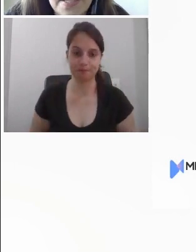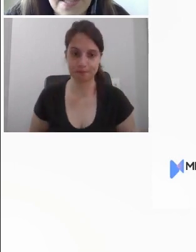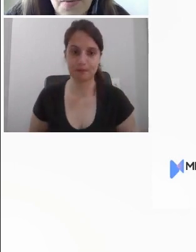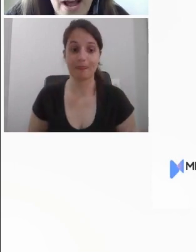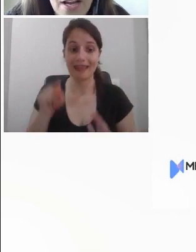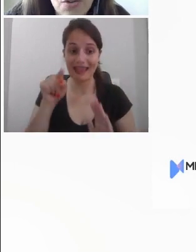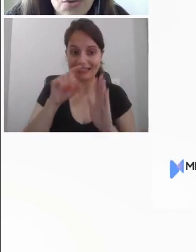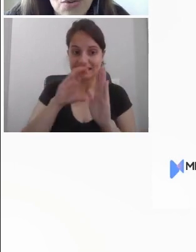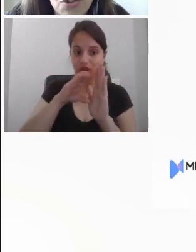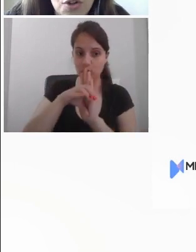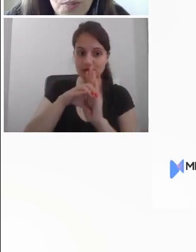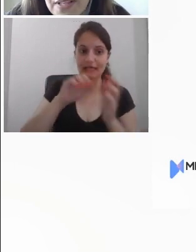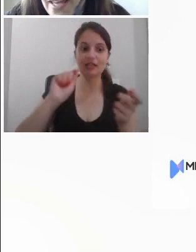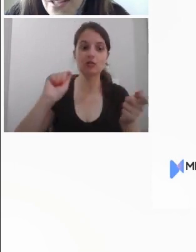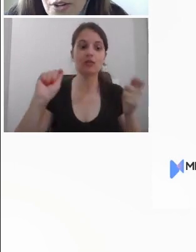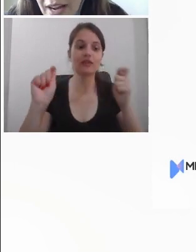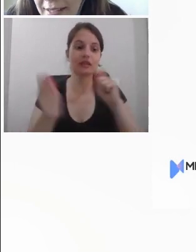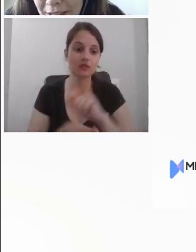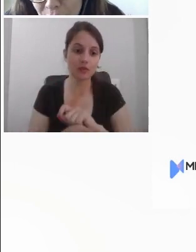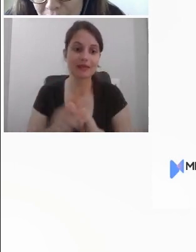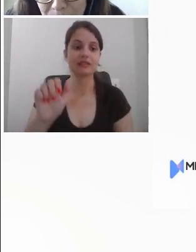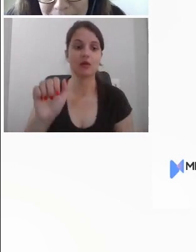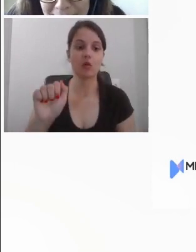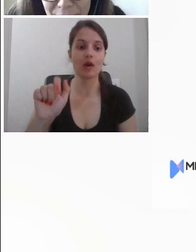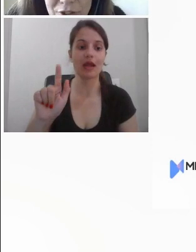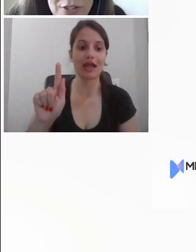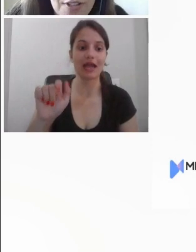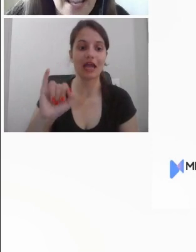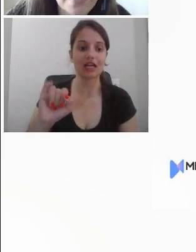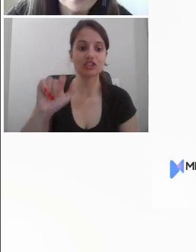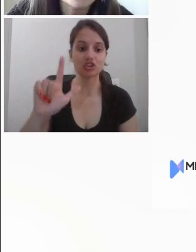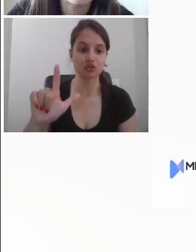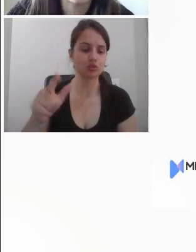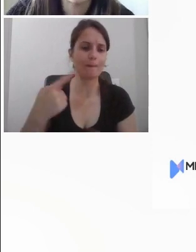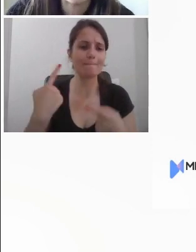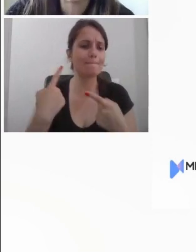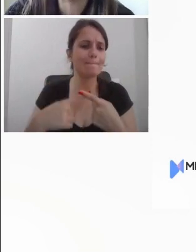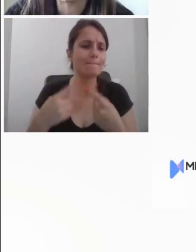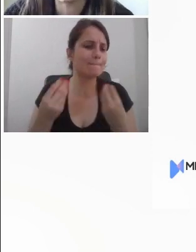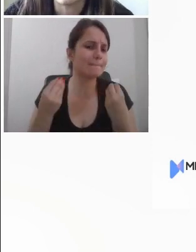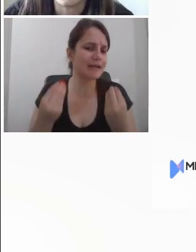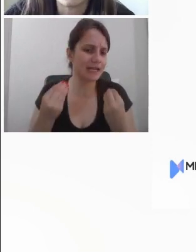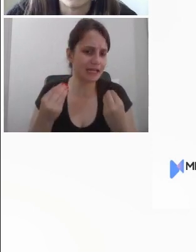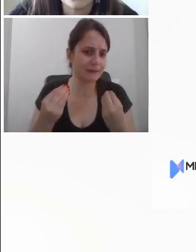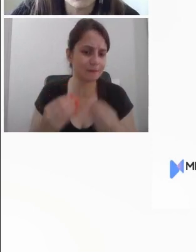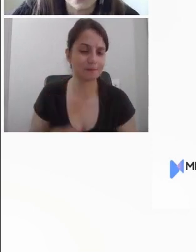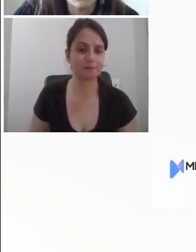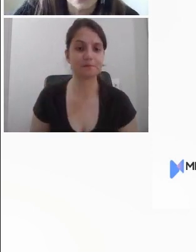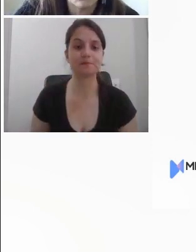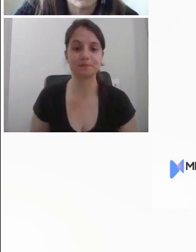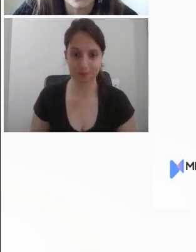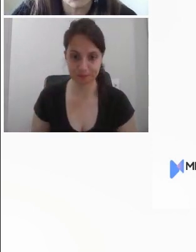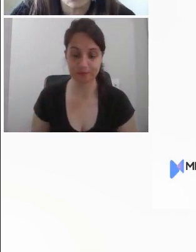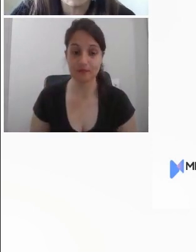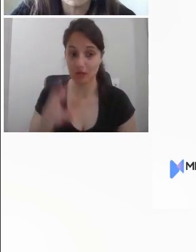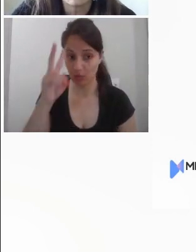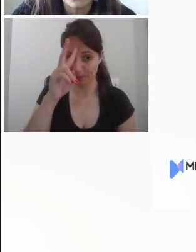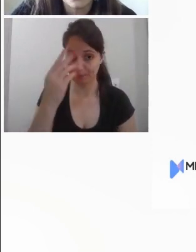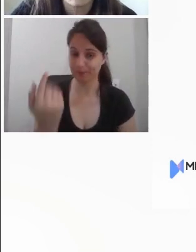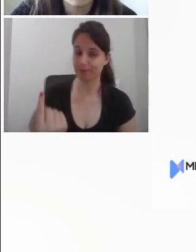transformação ágil surgiu Por que que as organizações precisam disso né se a gente parar para analisar a gente saiu lá do século